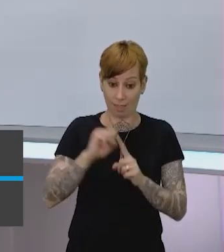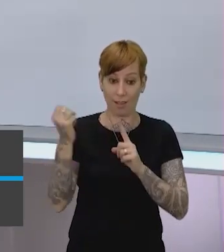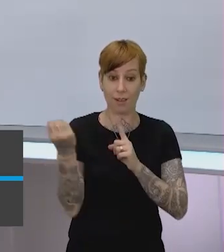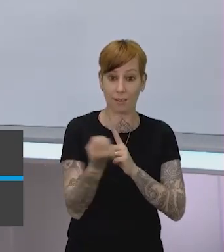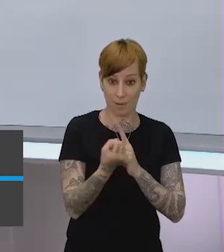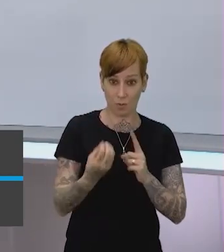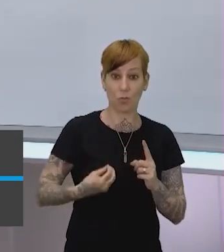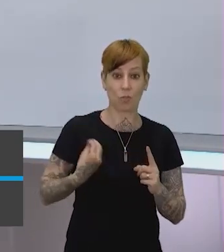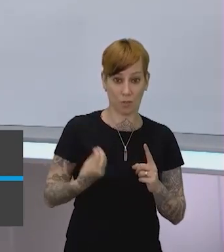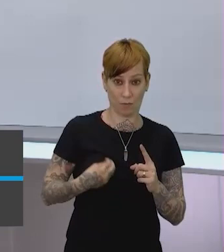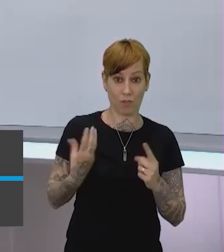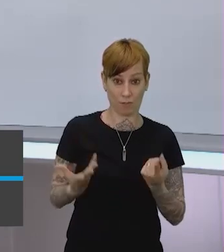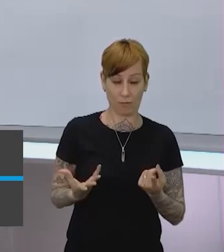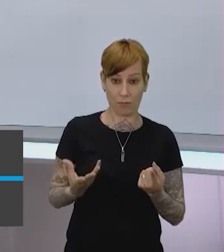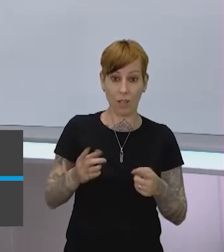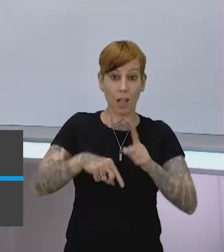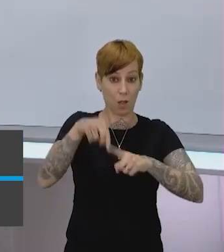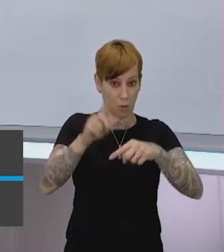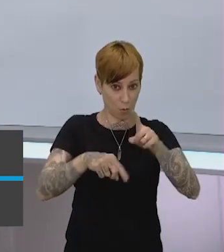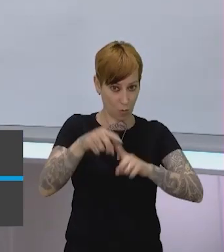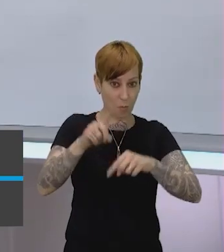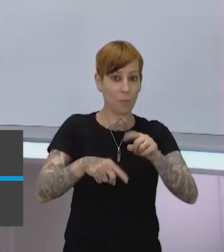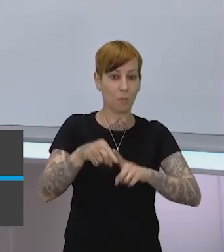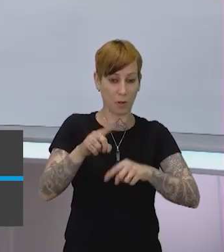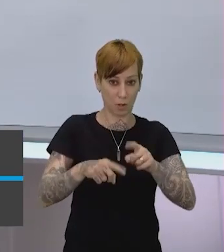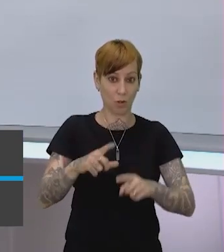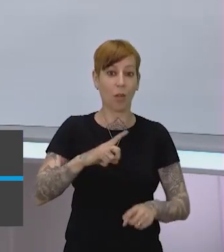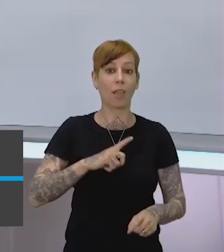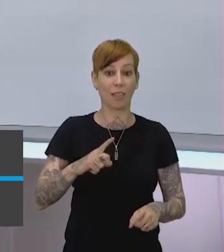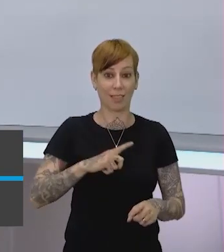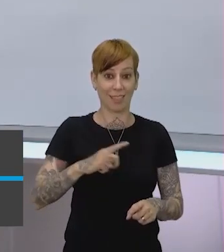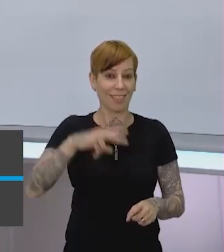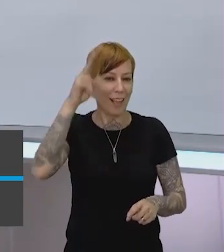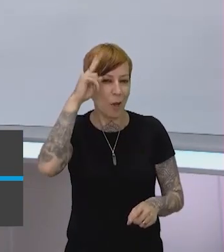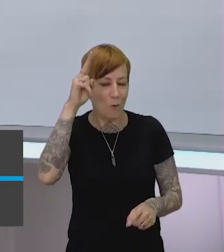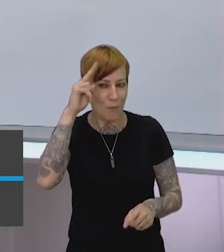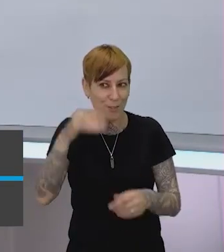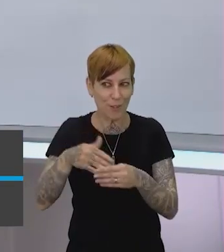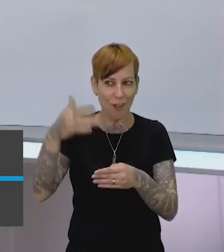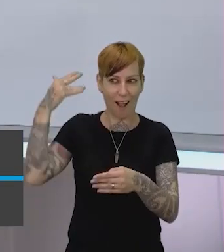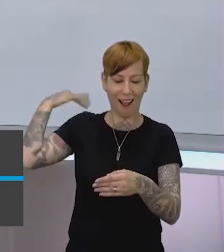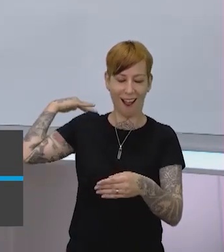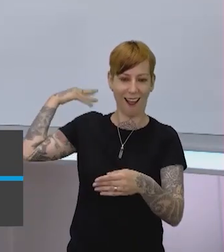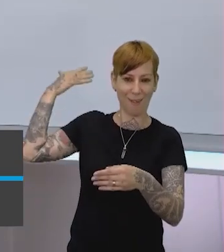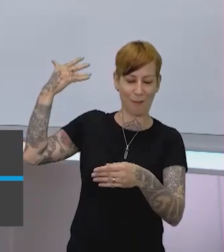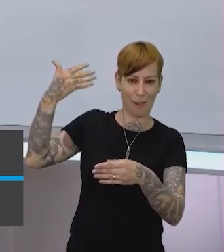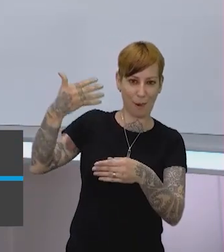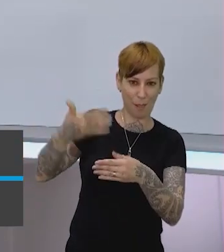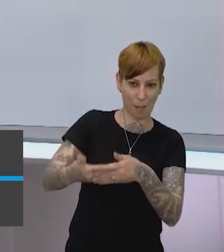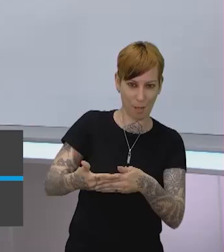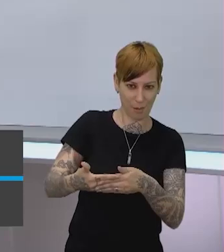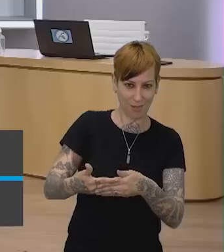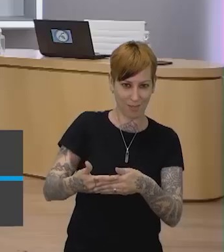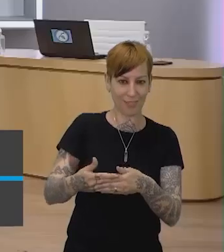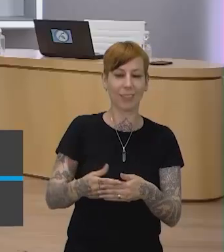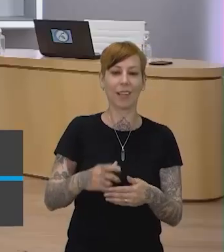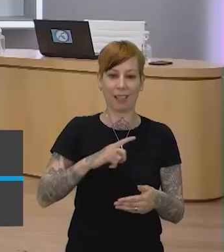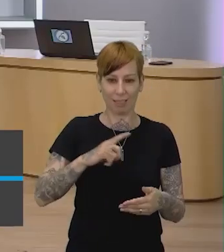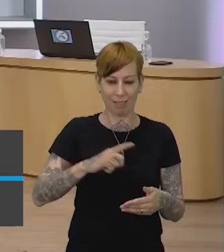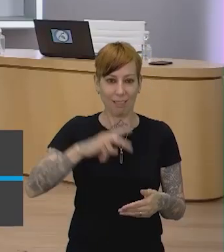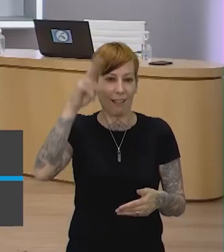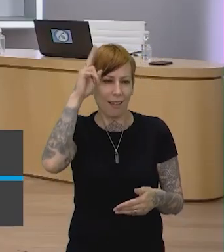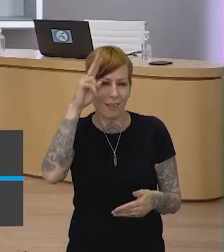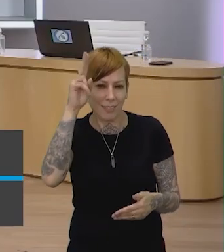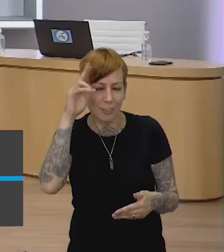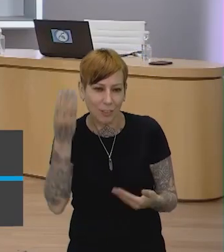sociedade, isso é um objeto e esse objeto tem o que nele? Tem uma história por trás dele. Então tem toda uma história.